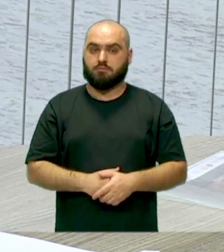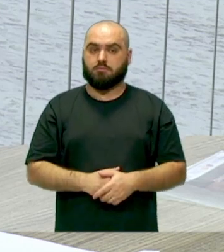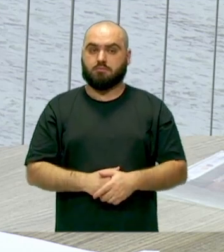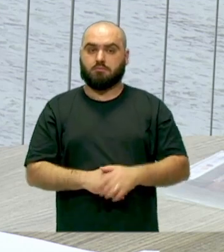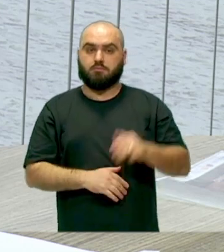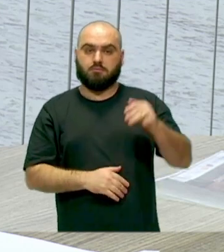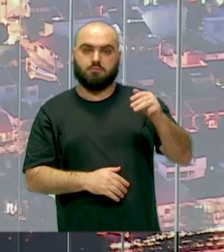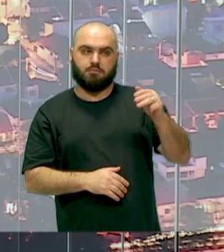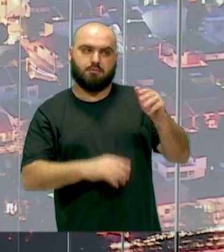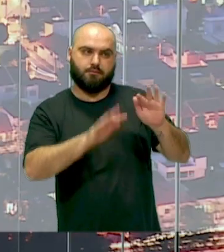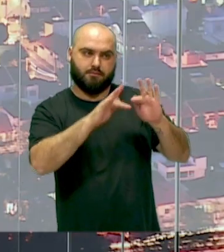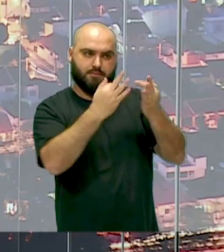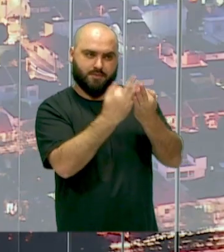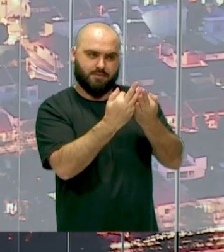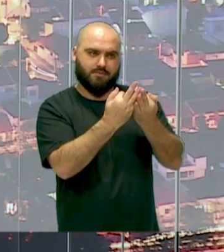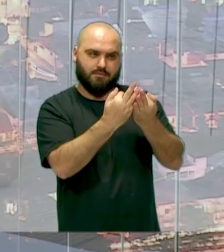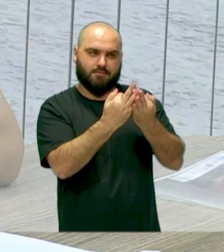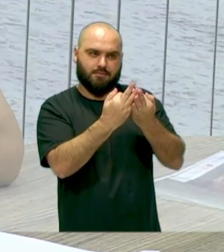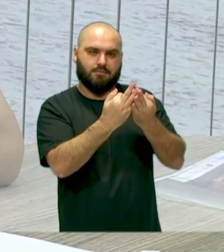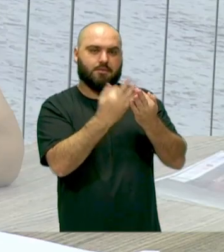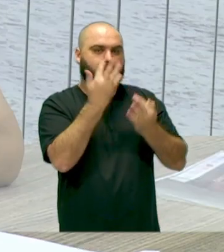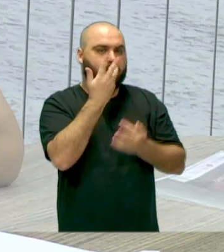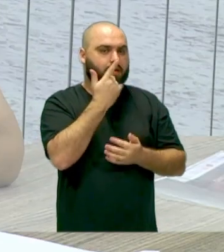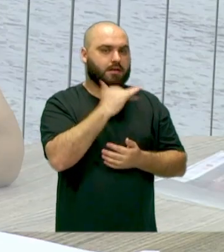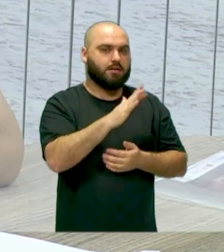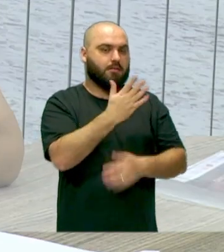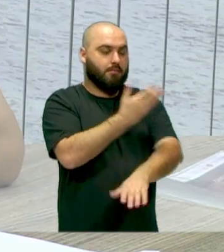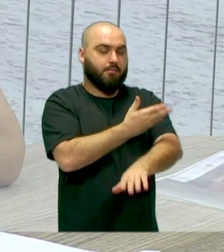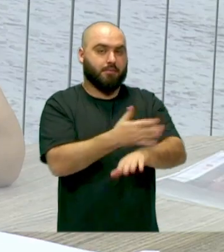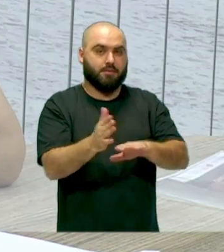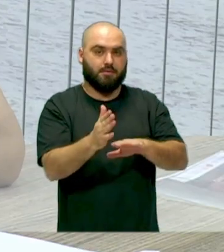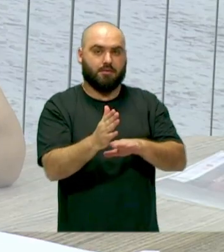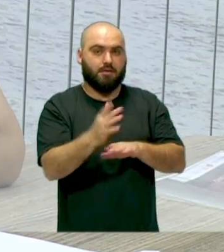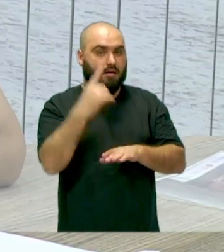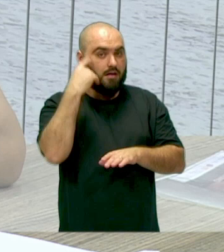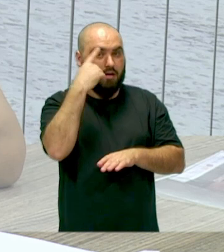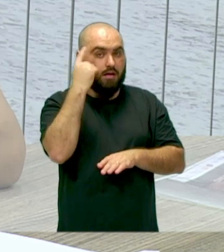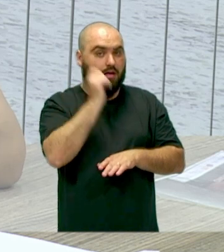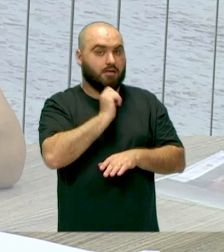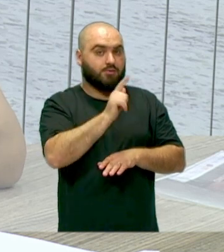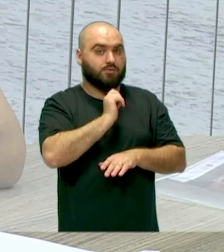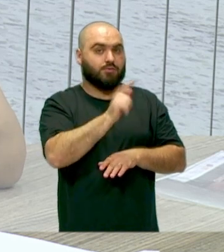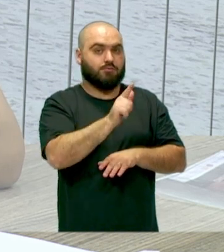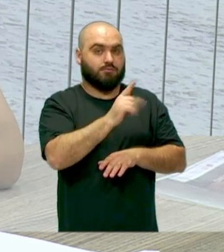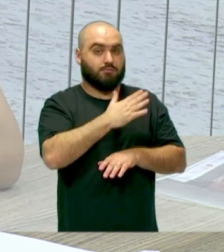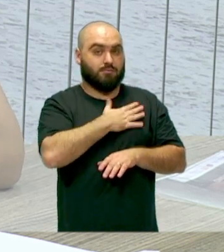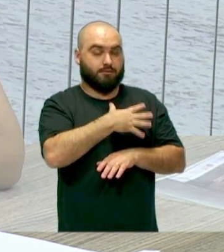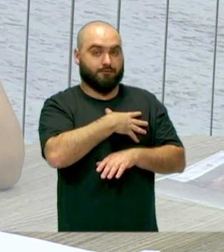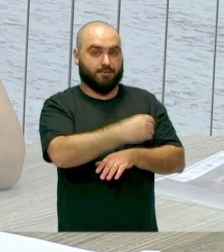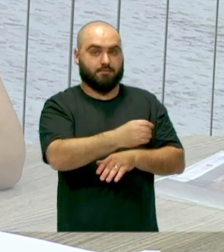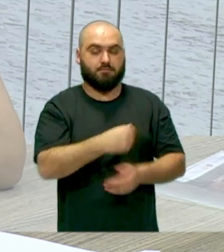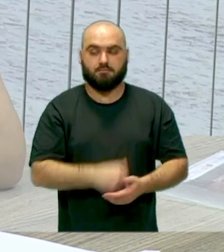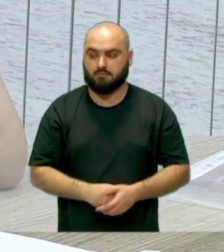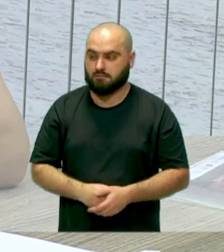miscigenação de família, né? Uma criança muito branca e com os olhos muito claros. E eles